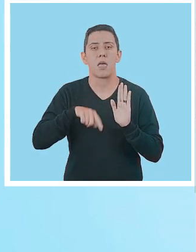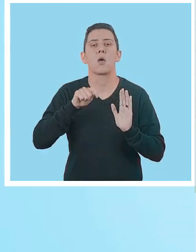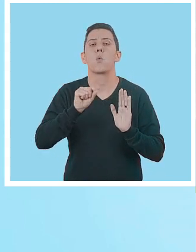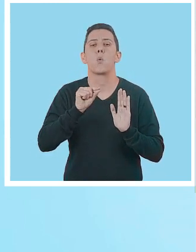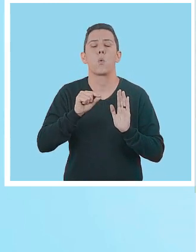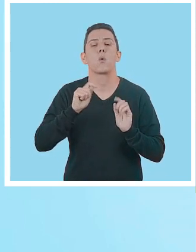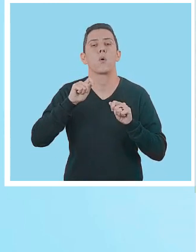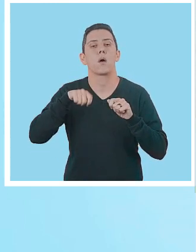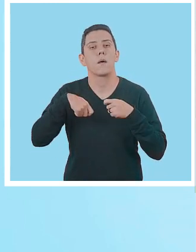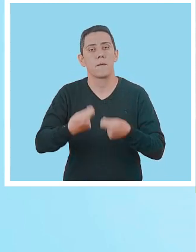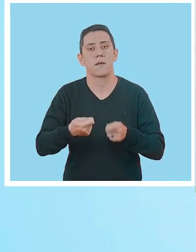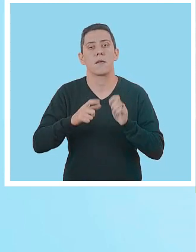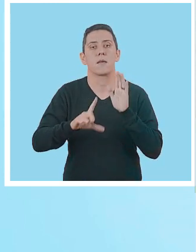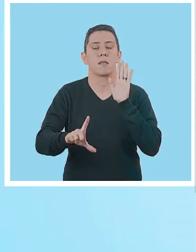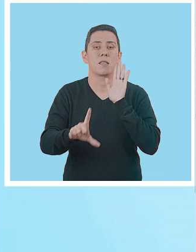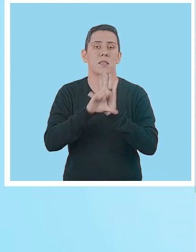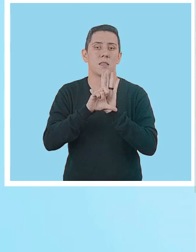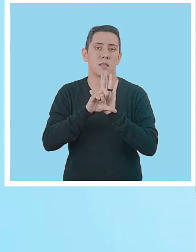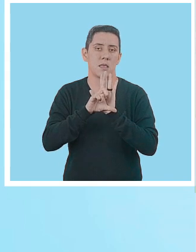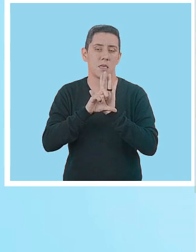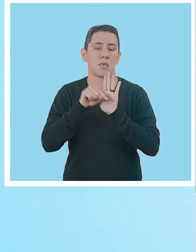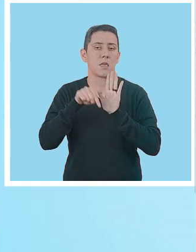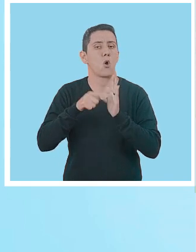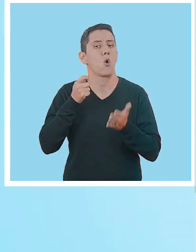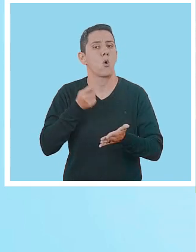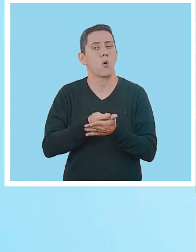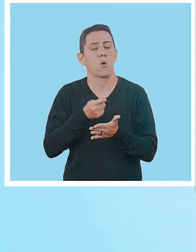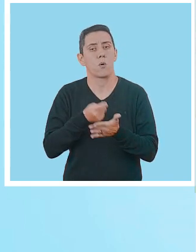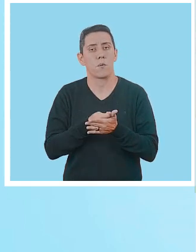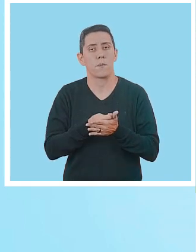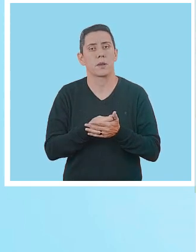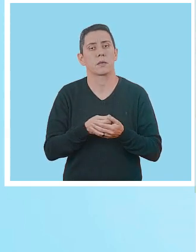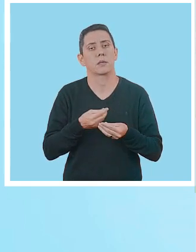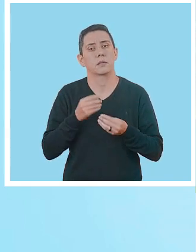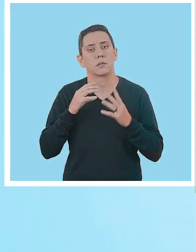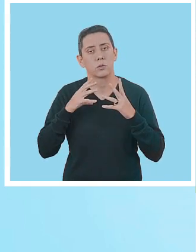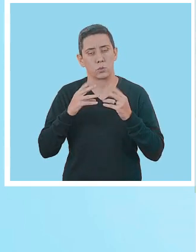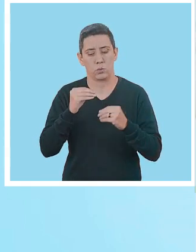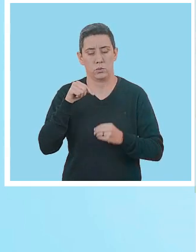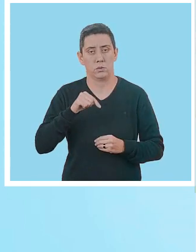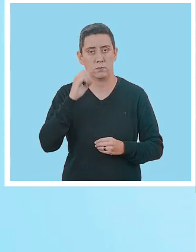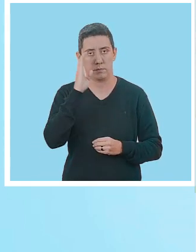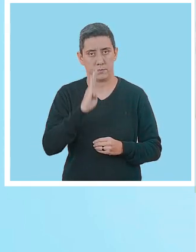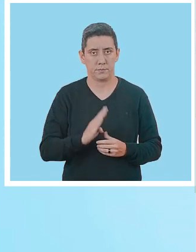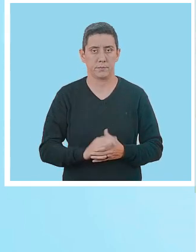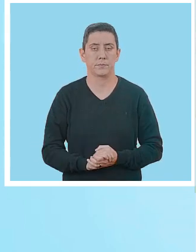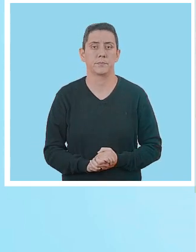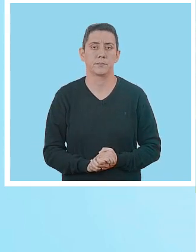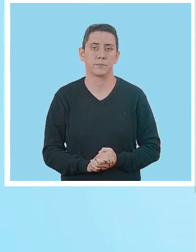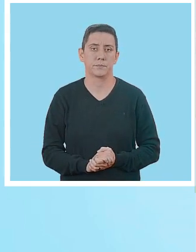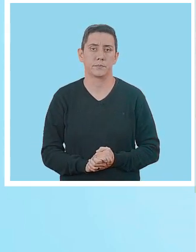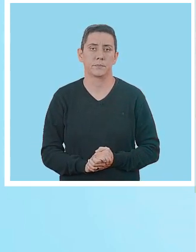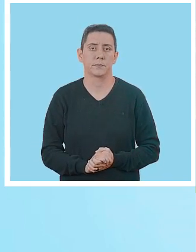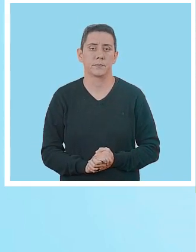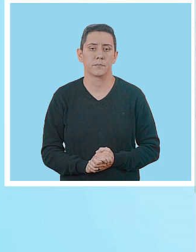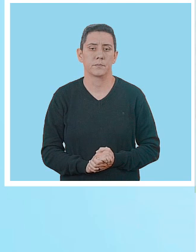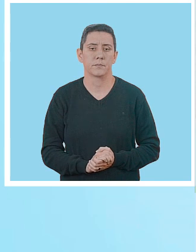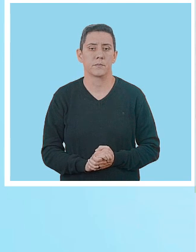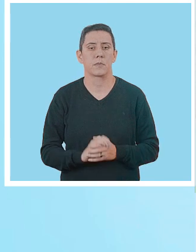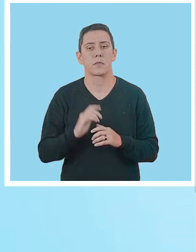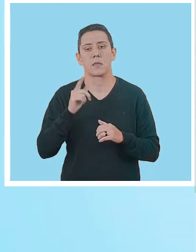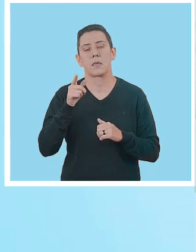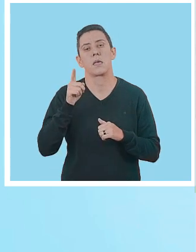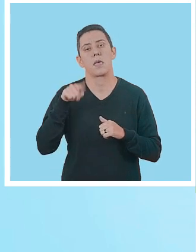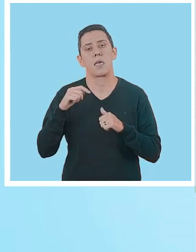né então ele passará a vigorar no lugar da resolução normativa a